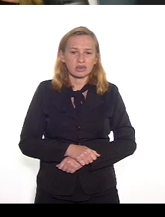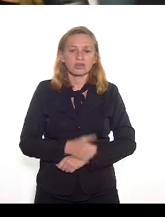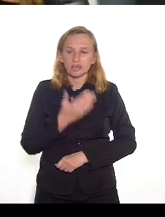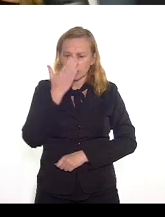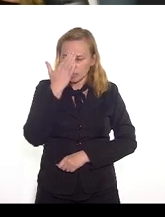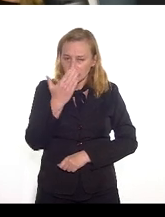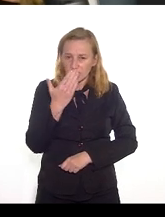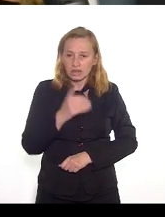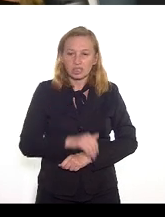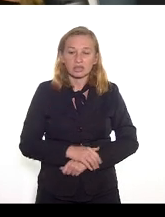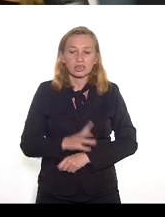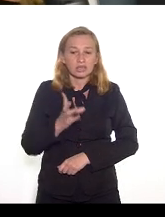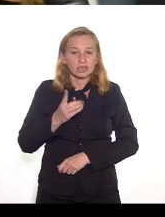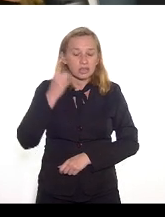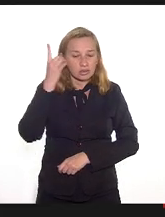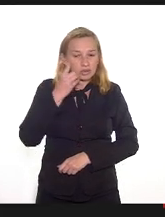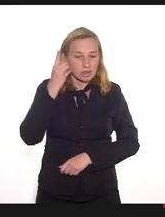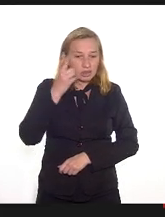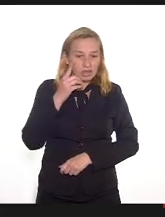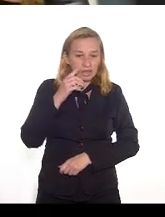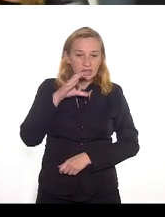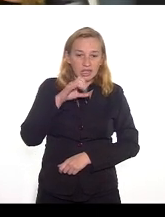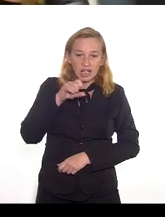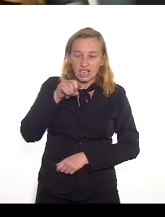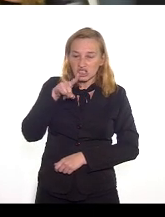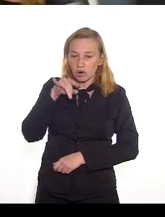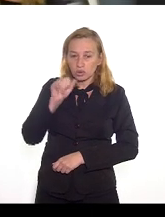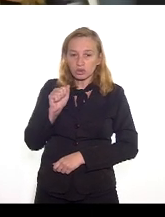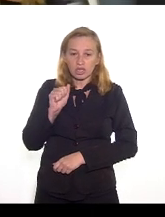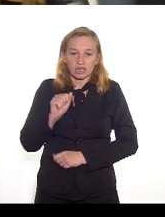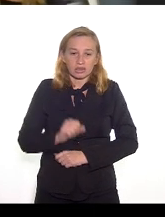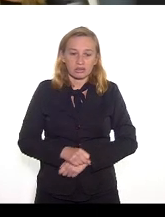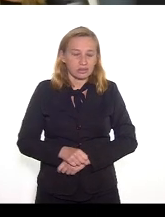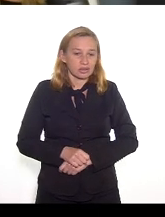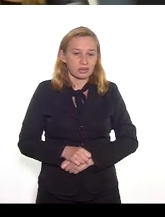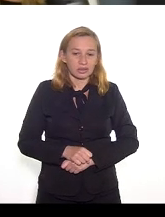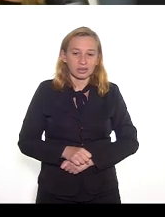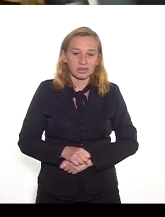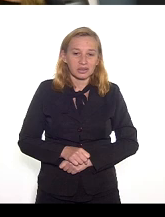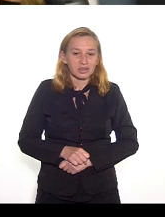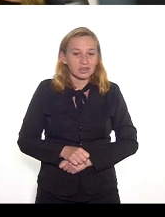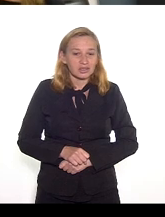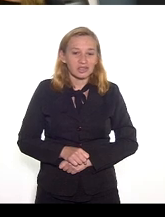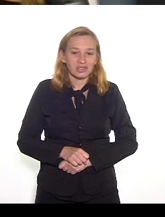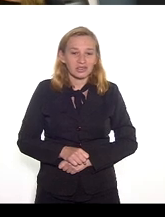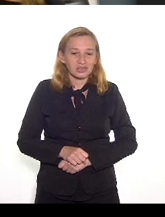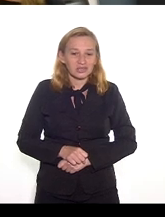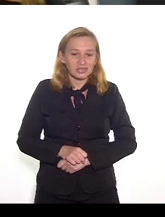Obrigado aí, a deputada Célia Jordão. Tá, tá. Como bem o Valdec falou,